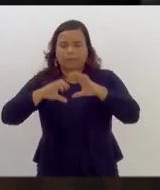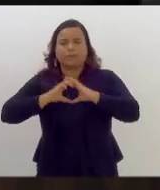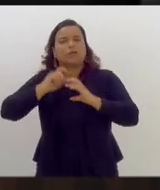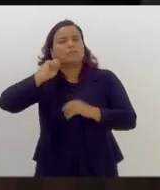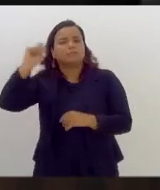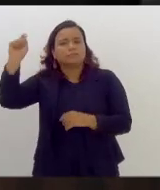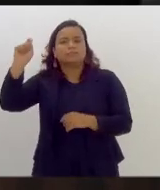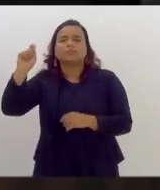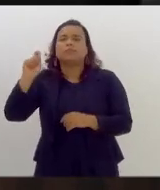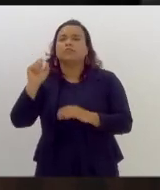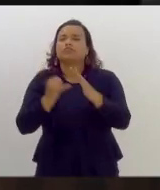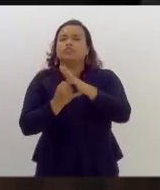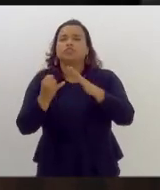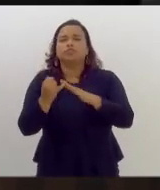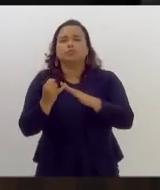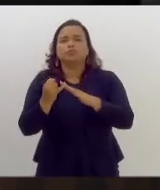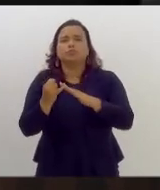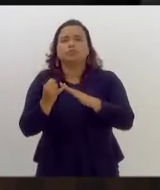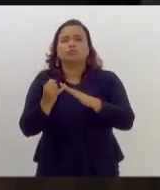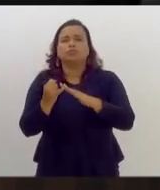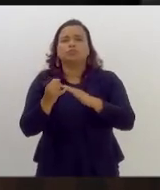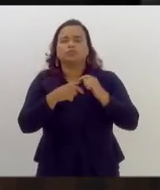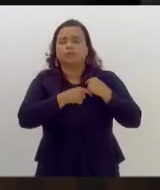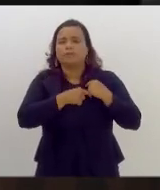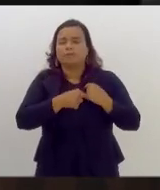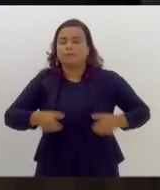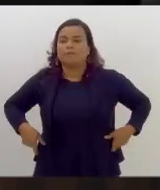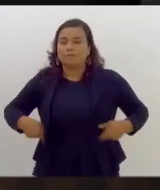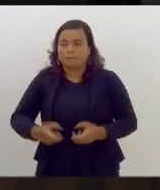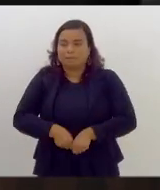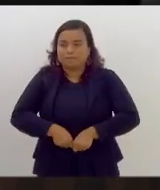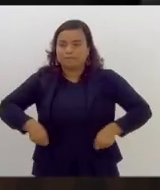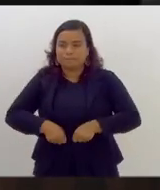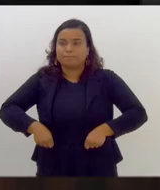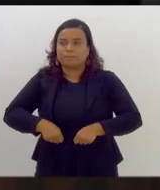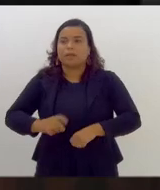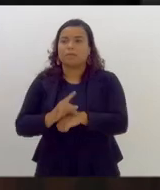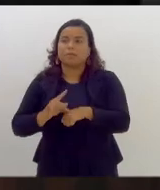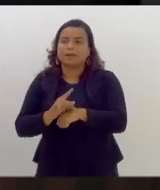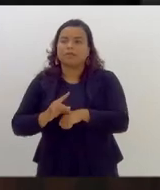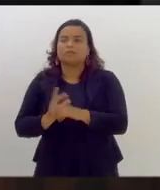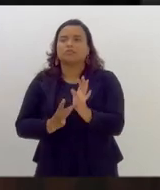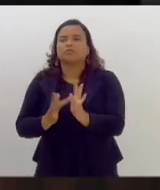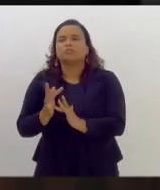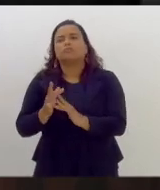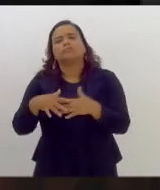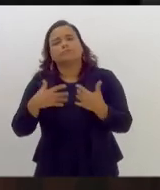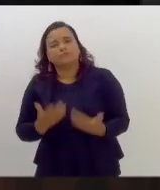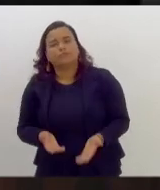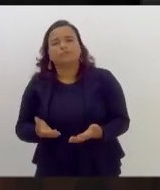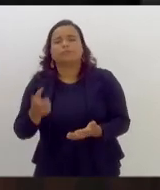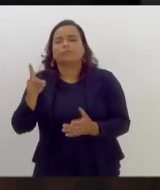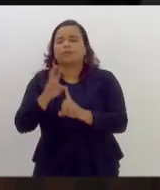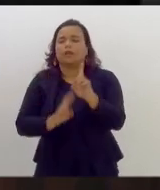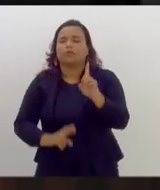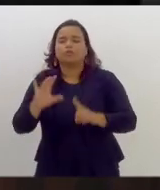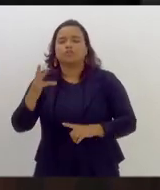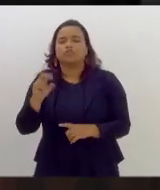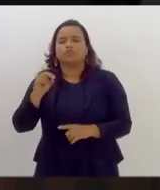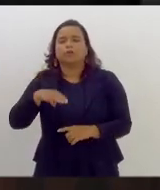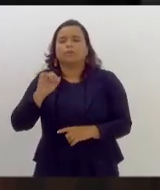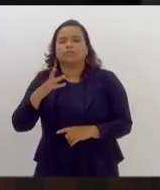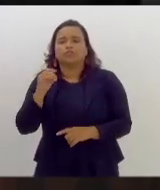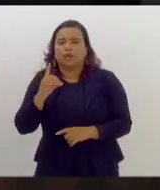Instituto Faixa Preta de Jesus. Parecida à Comissão de Normas Internas e Proporções Externas, favorável ao relator deputado Chico Machado. Em